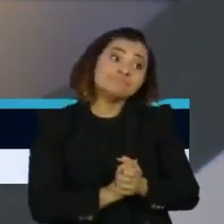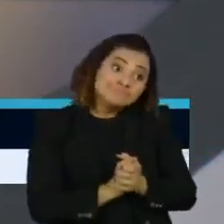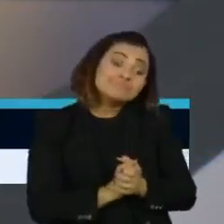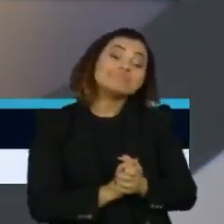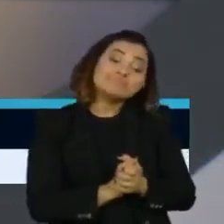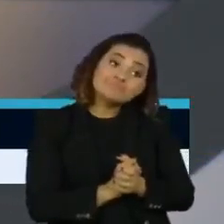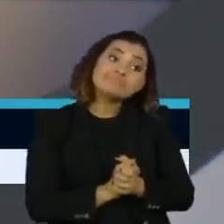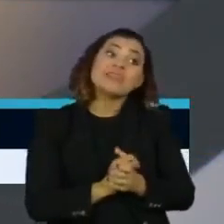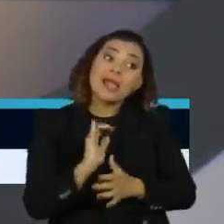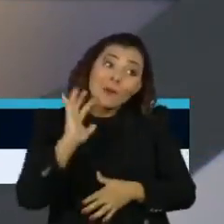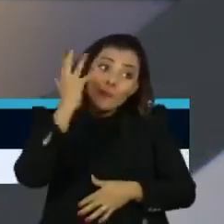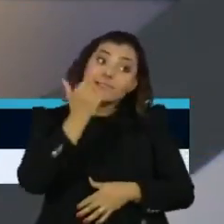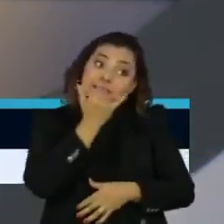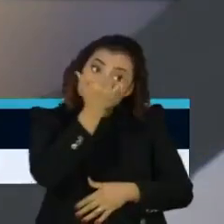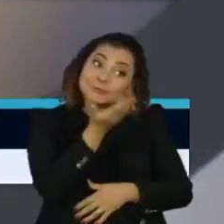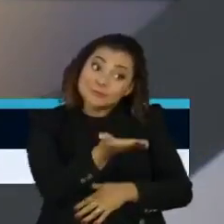acontecer isso e aconteceu isso